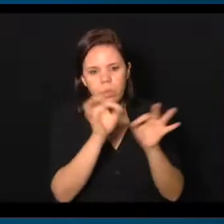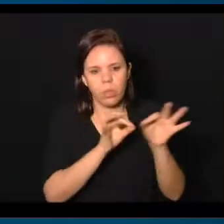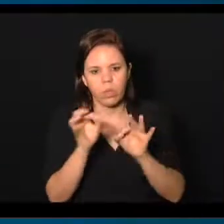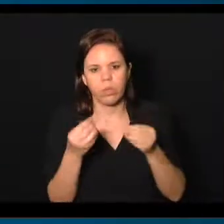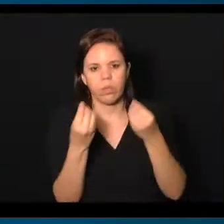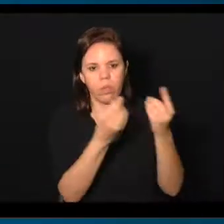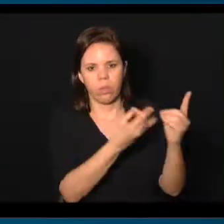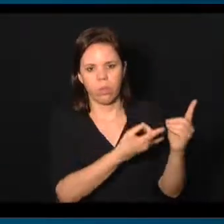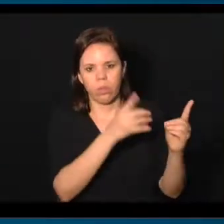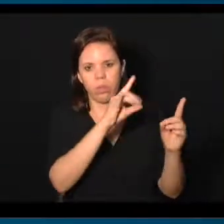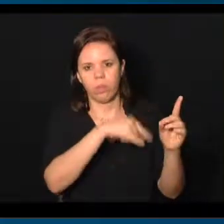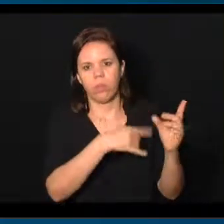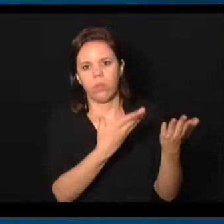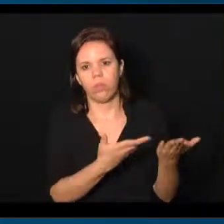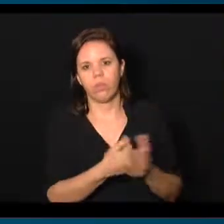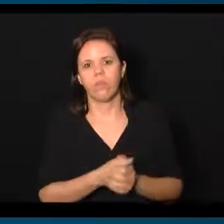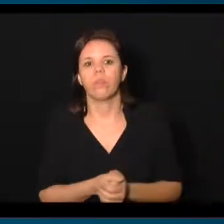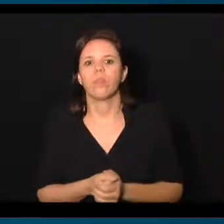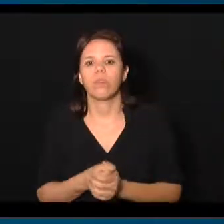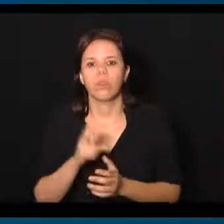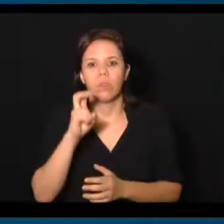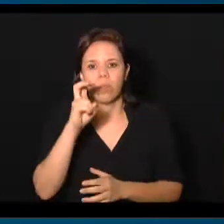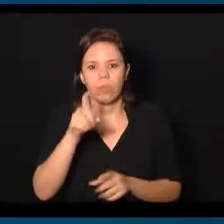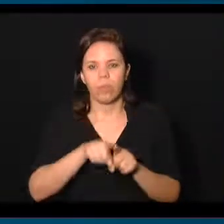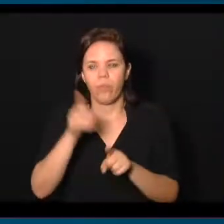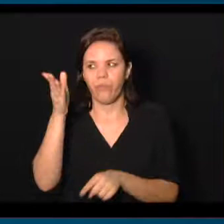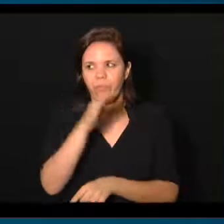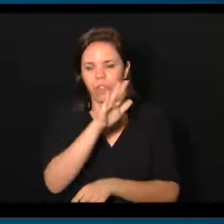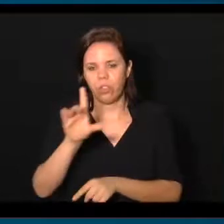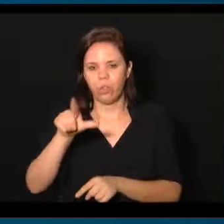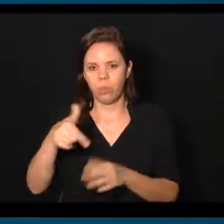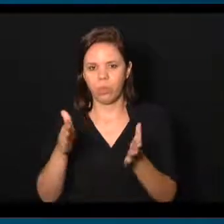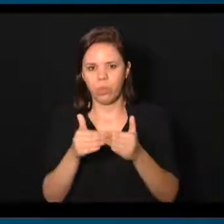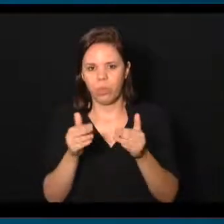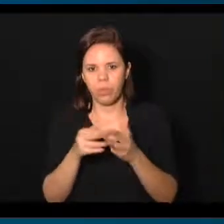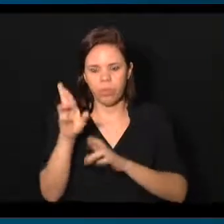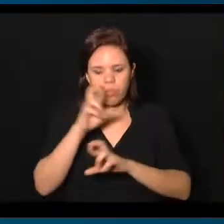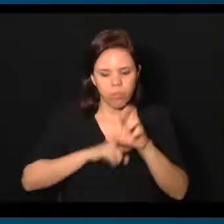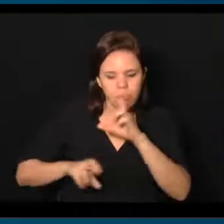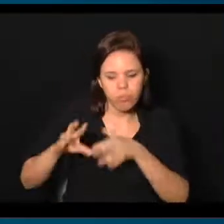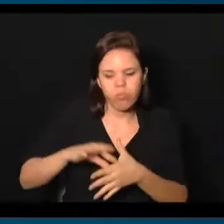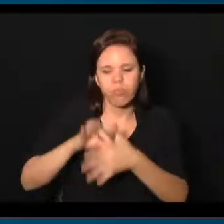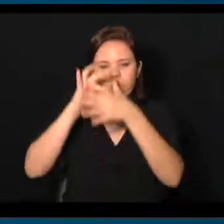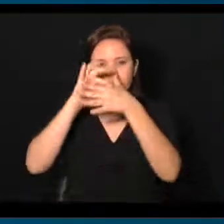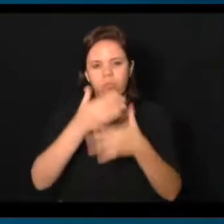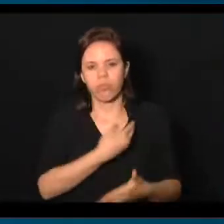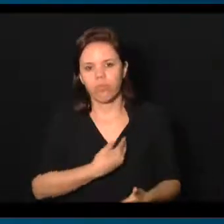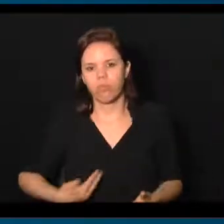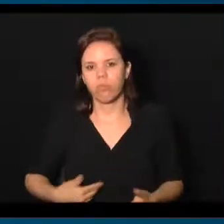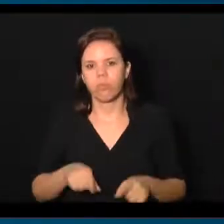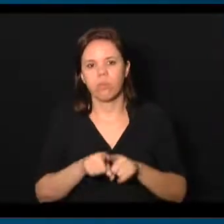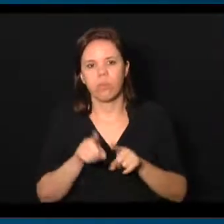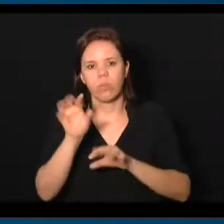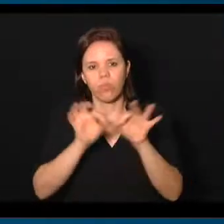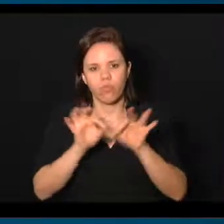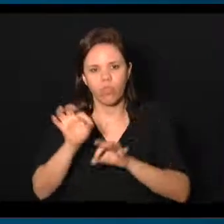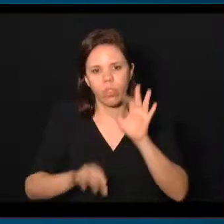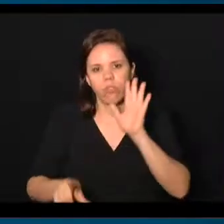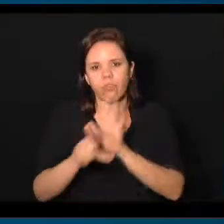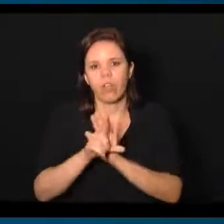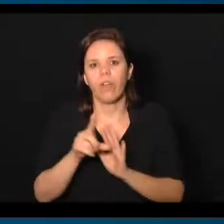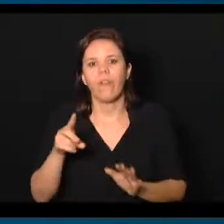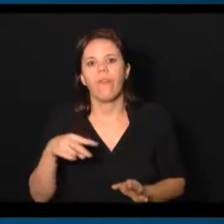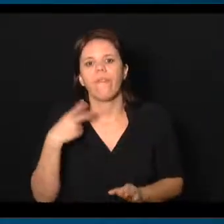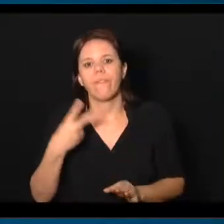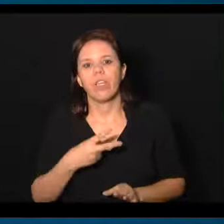em Campinas. O item 5 foi adiado após o pedido de vistas da liderança de governo. O projeto de lei de autoria do vereador